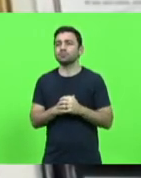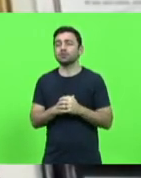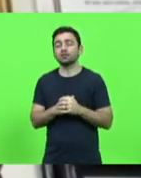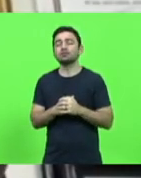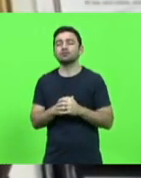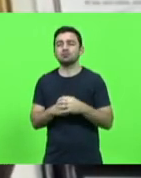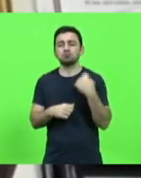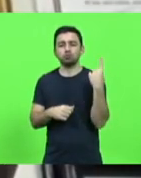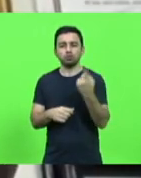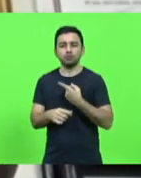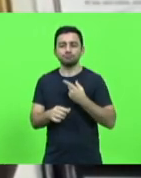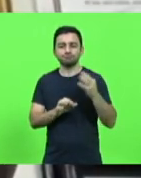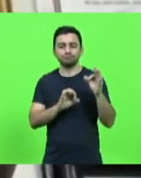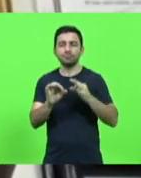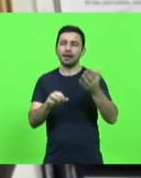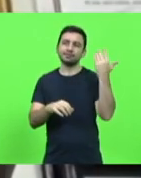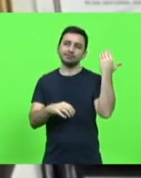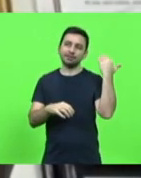uma